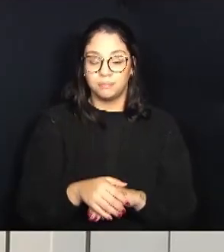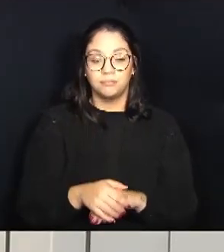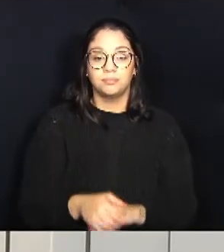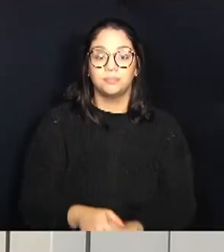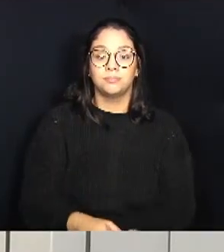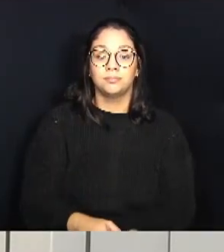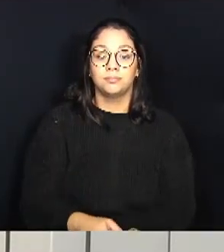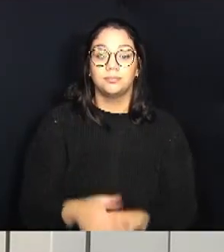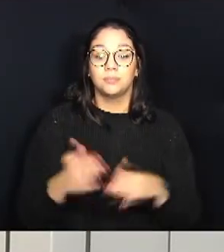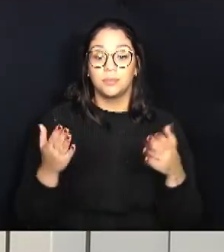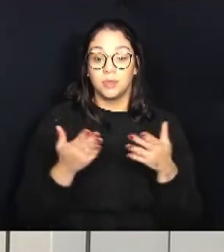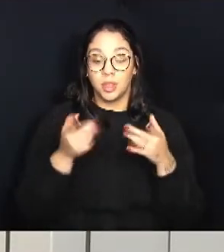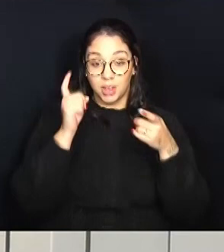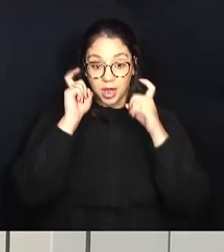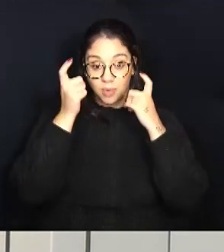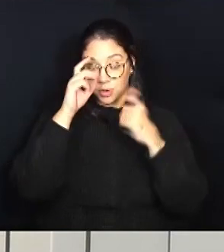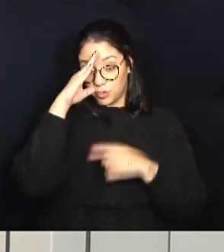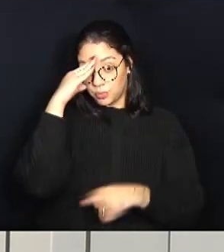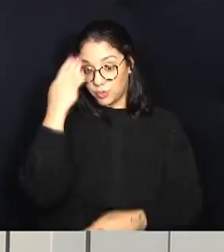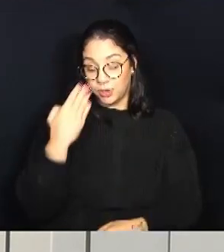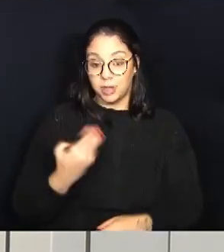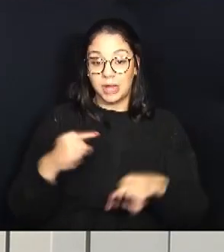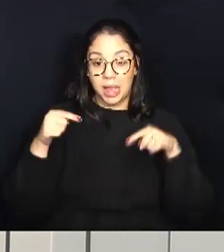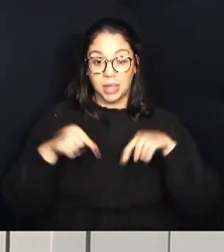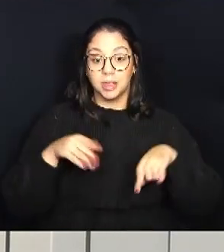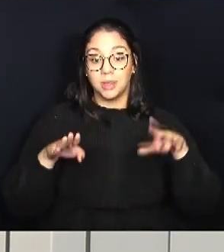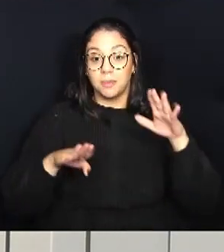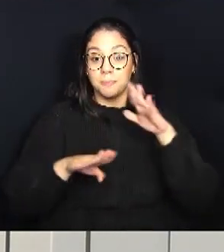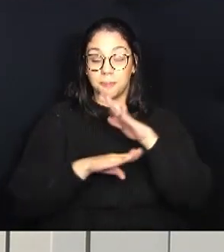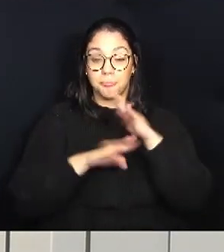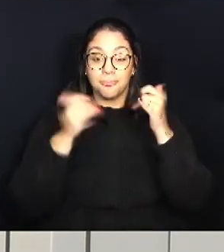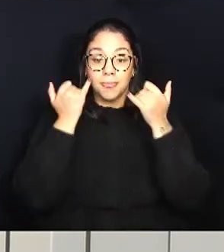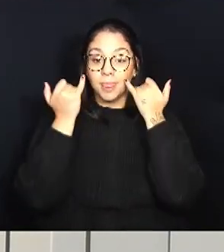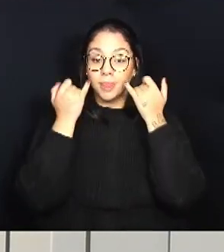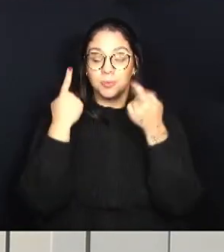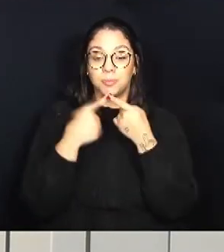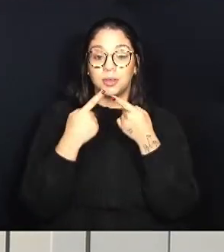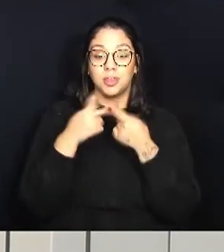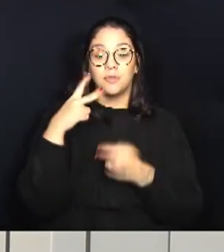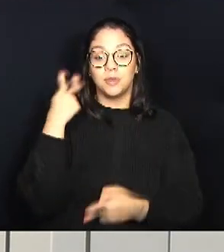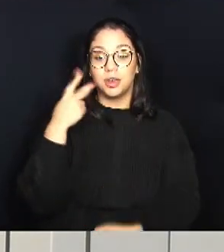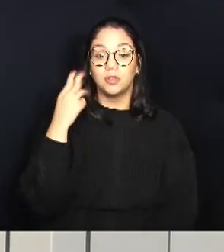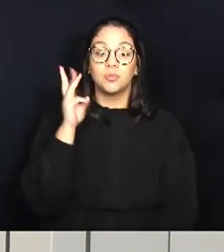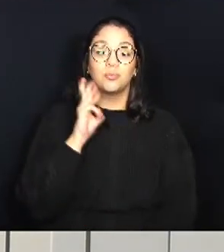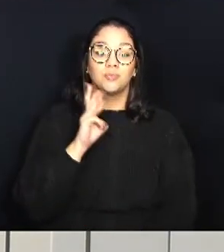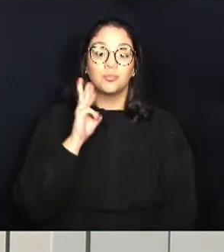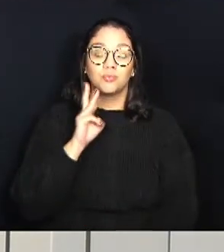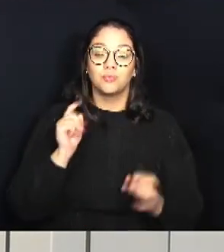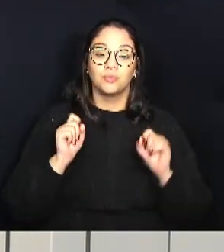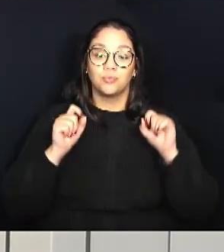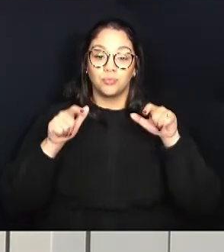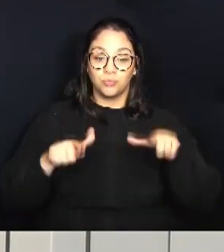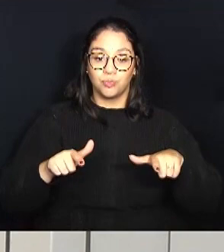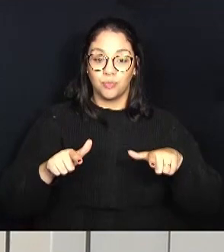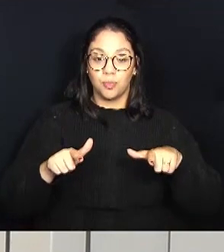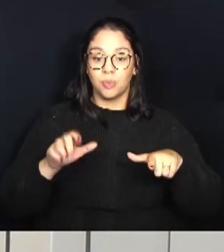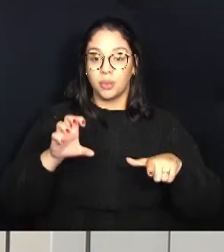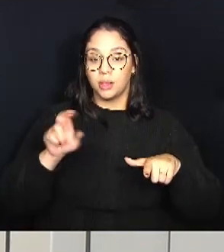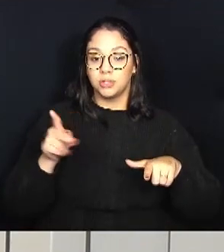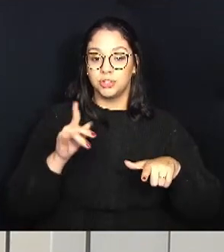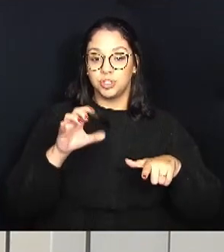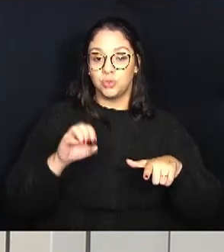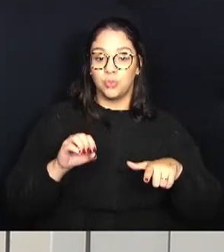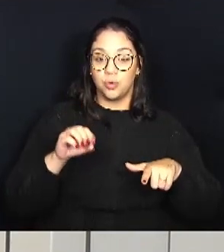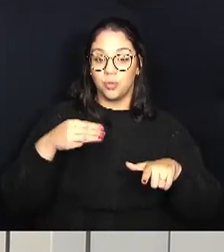Hora de reunião solene aqui no Câmara Notícia, porque o vereador Cecílio Santos entregou a medalha Chico Mendes